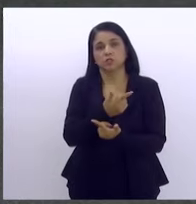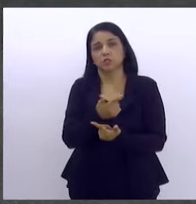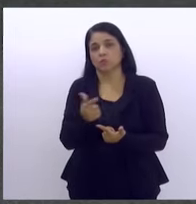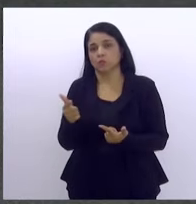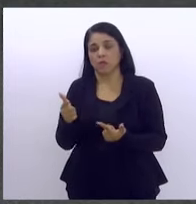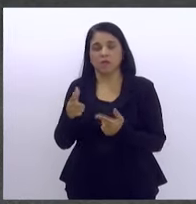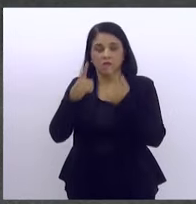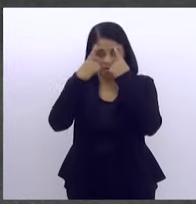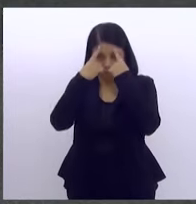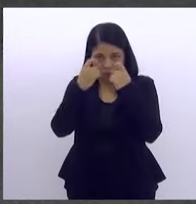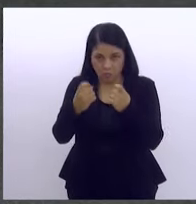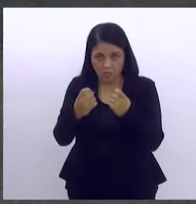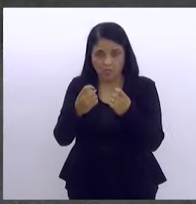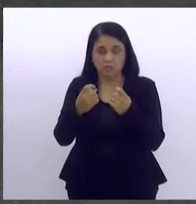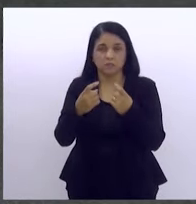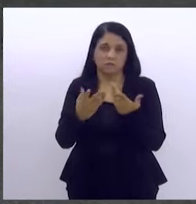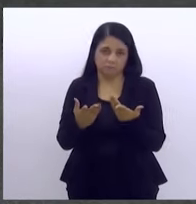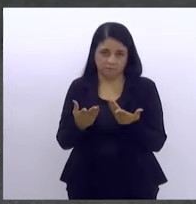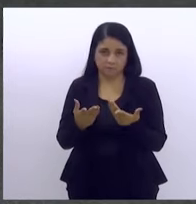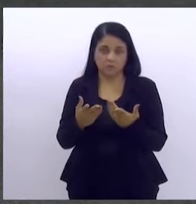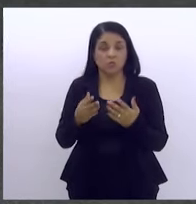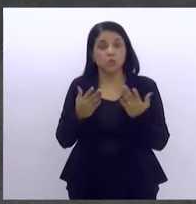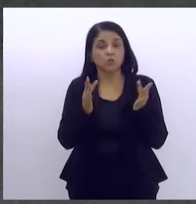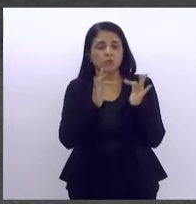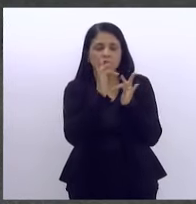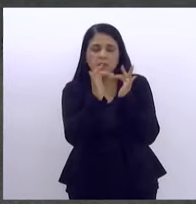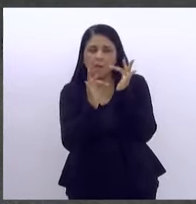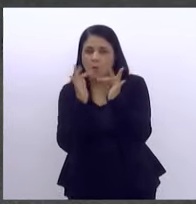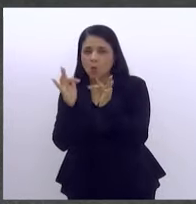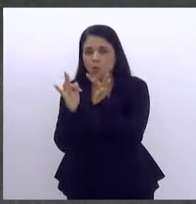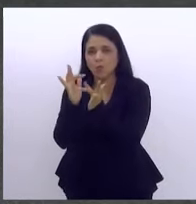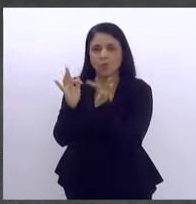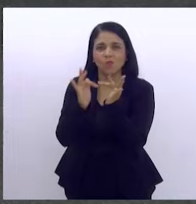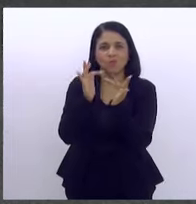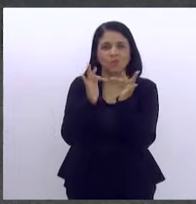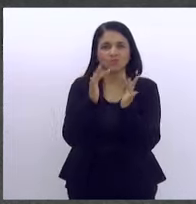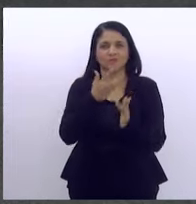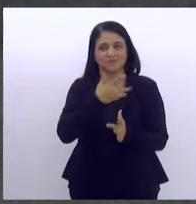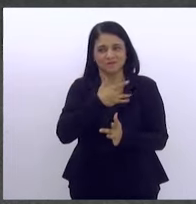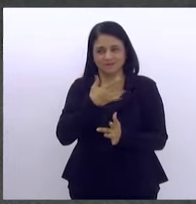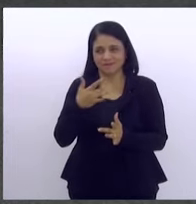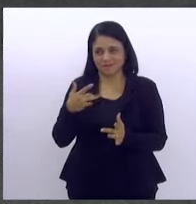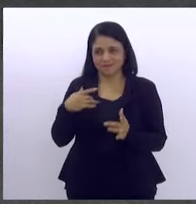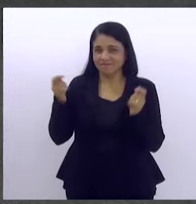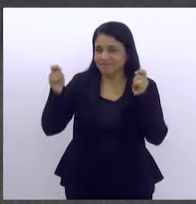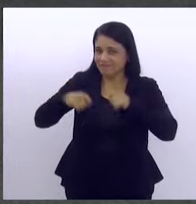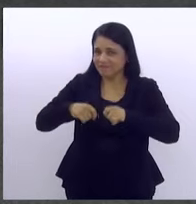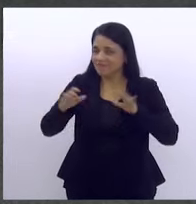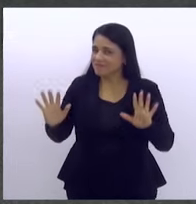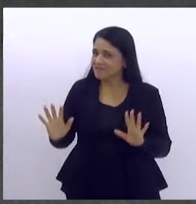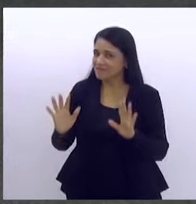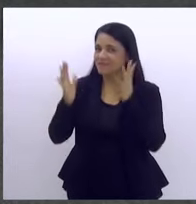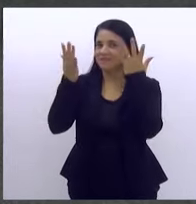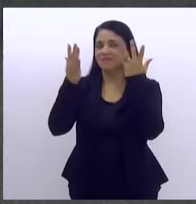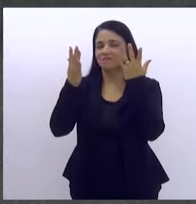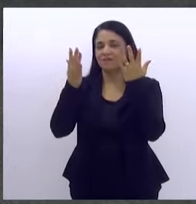fato, violências, violações, em que o namoro, que é algo saudável, que precisa ser celebrado,